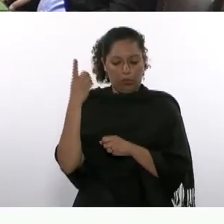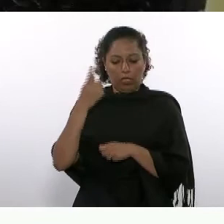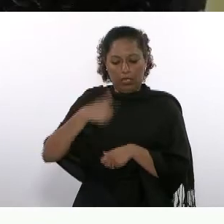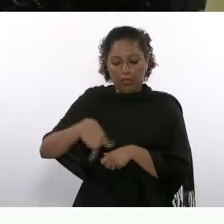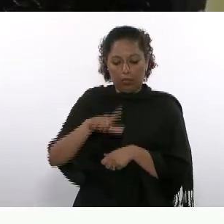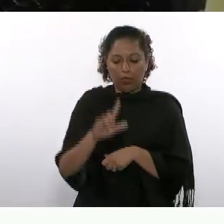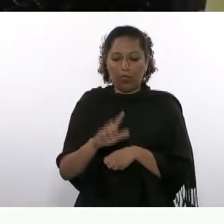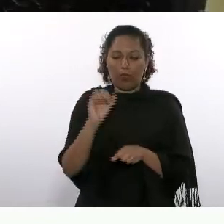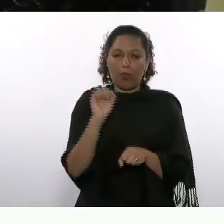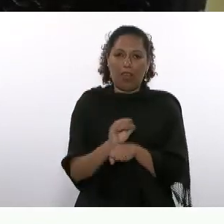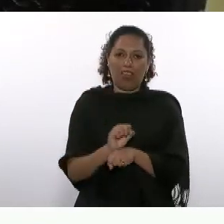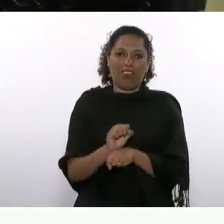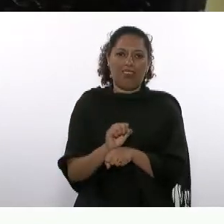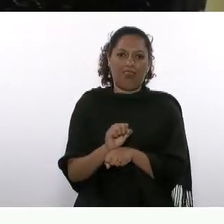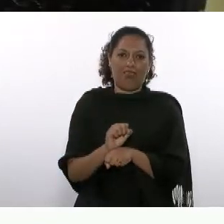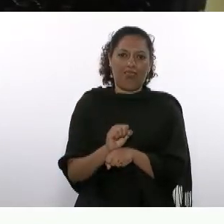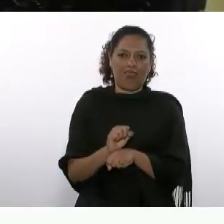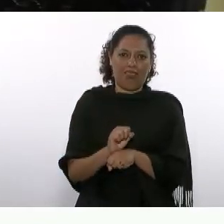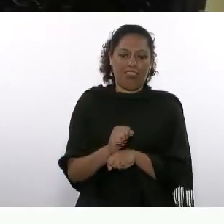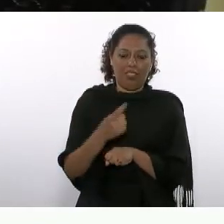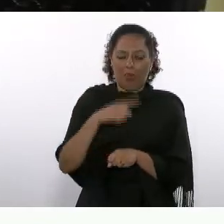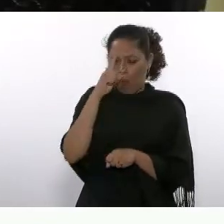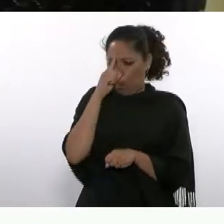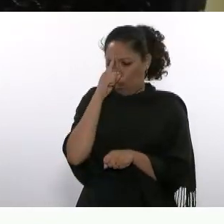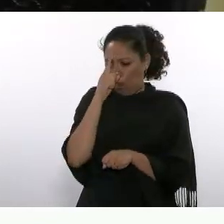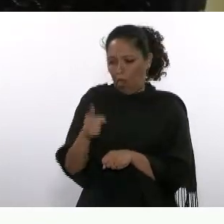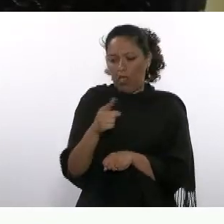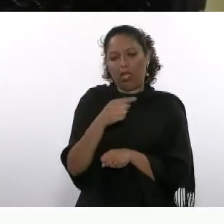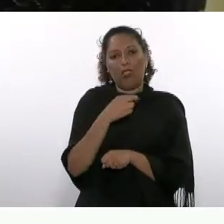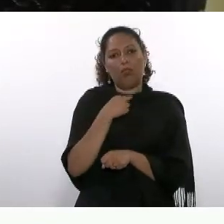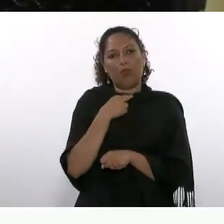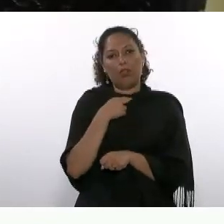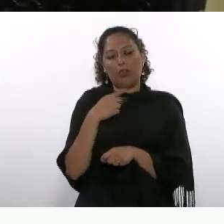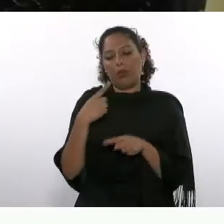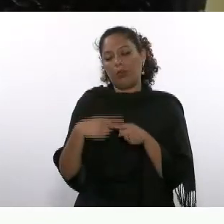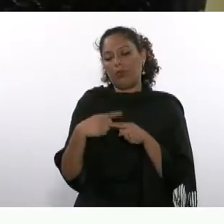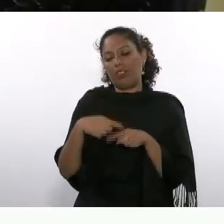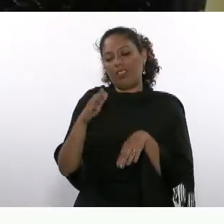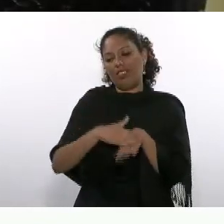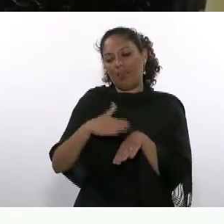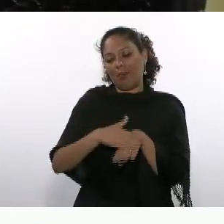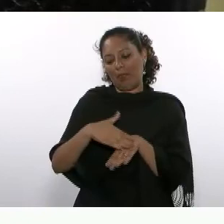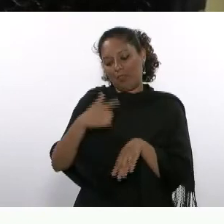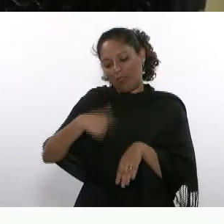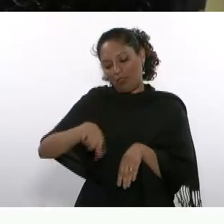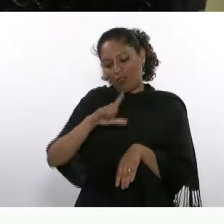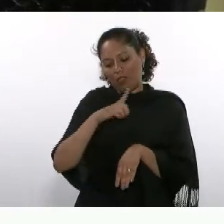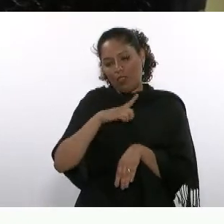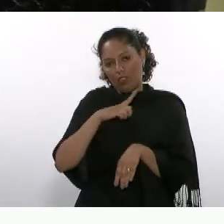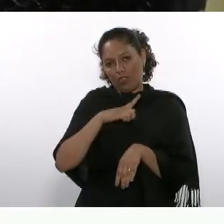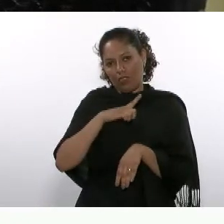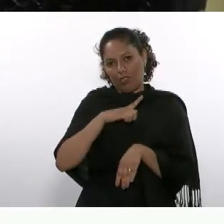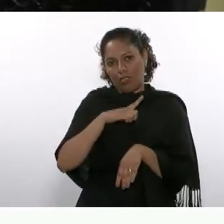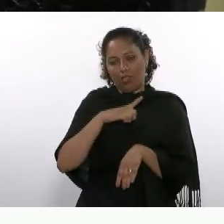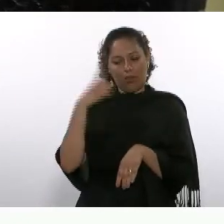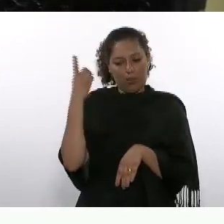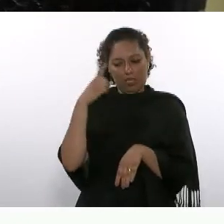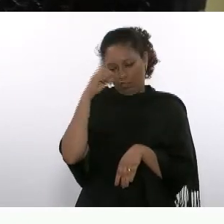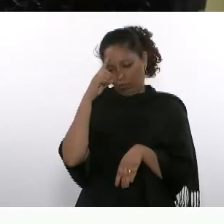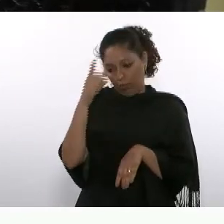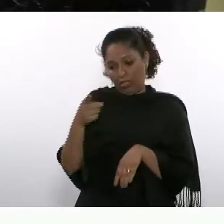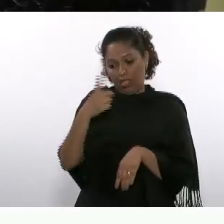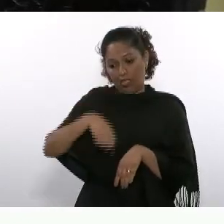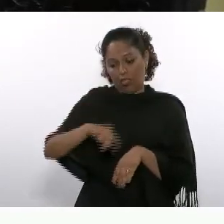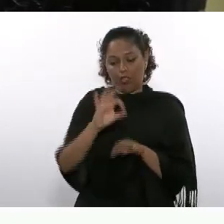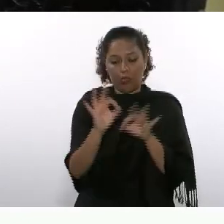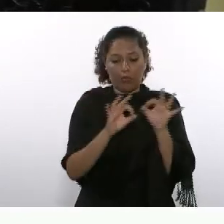é muito limitado no sentido de executar, até porque não cabe ao deputado a execução de política pública. Nos cabe a